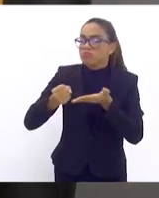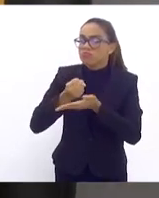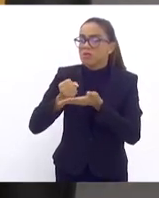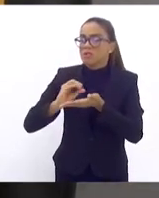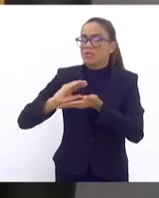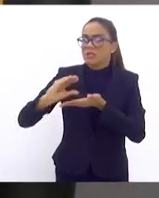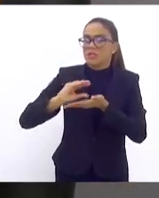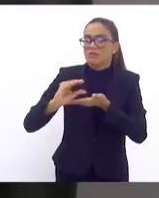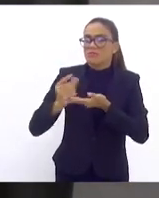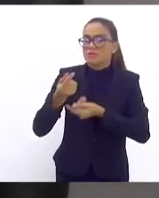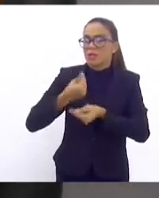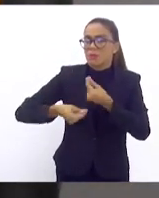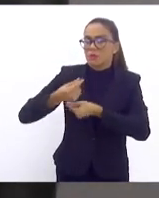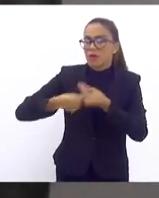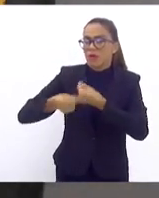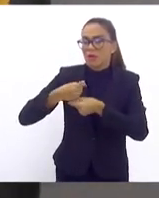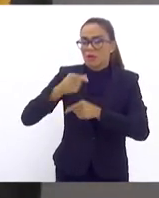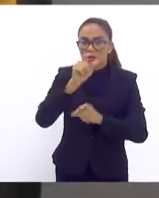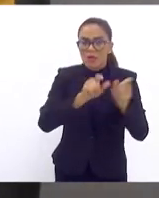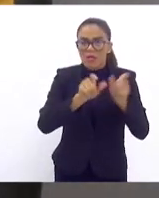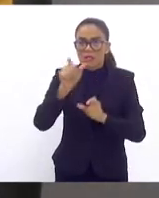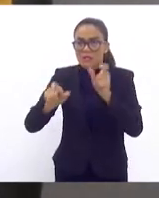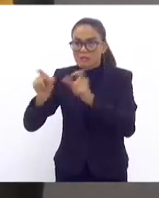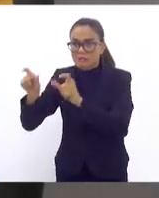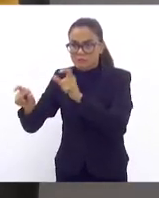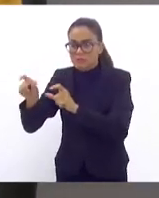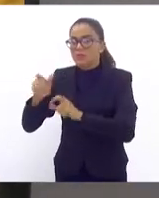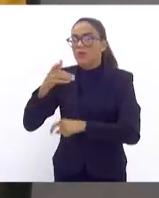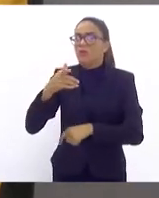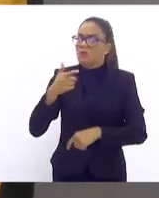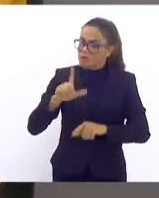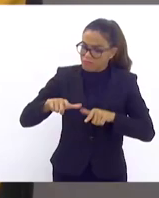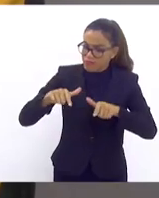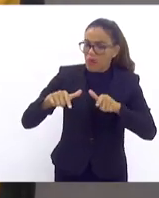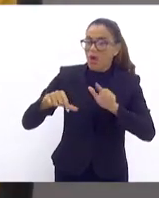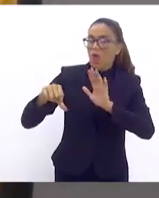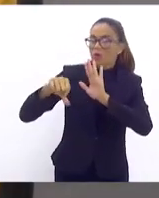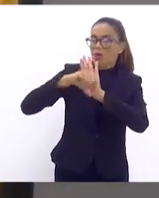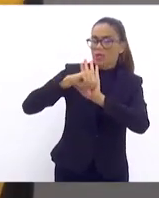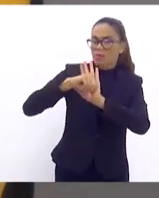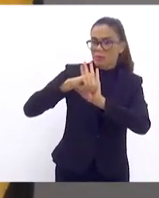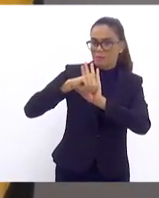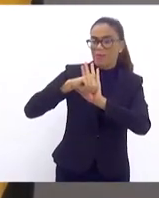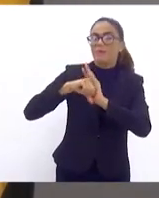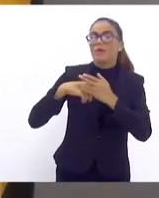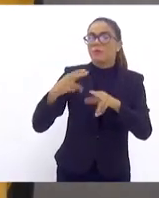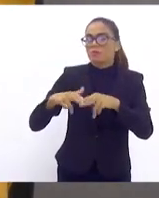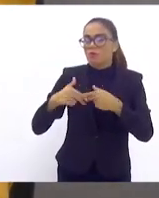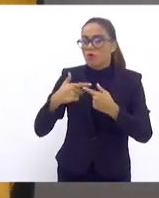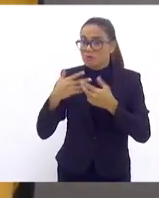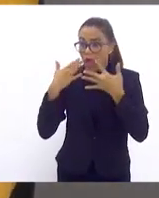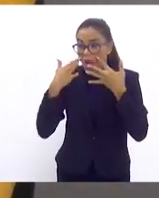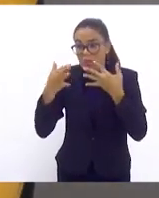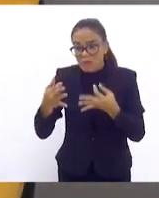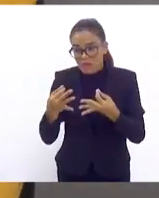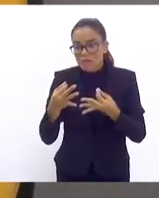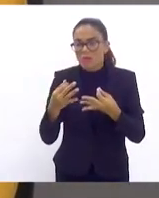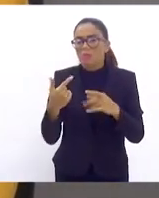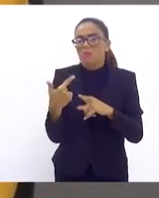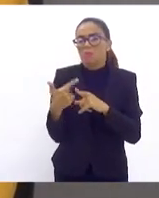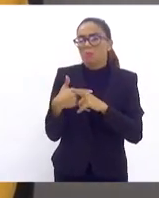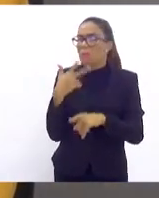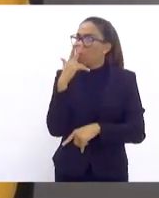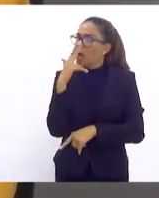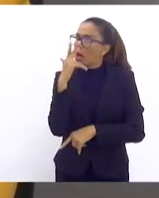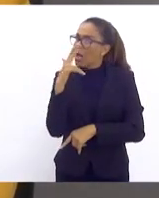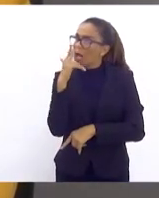estadual em relação a quem comete esse tipo de crime. Então, queria só chamar a atenção para isso, porque me parece que essa